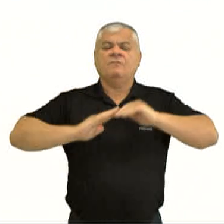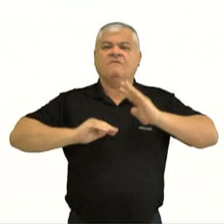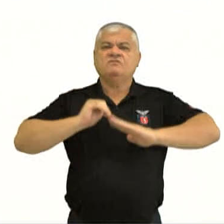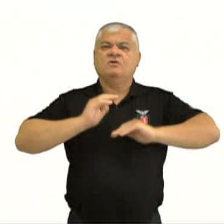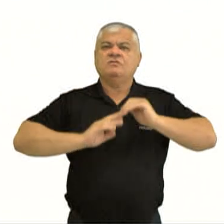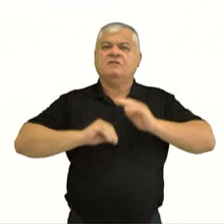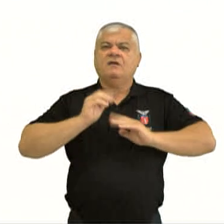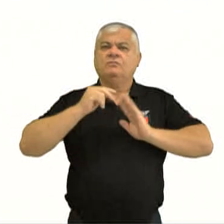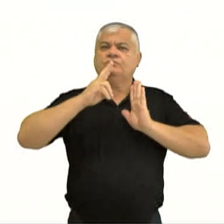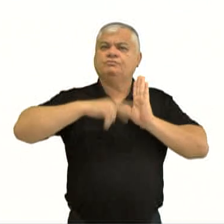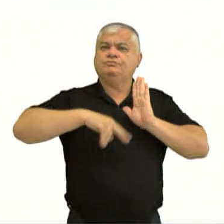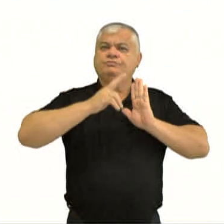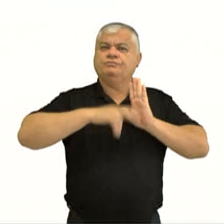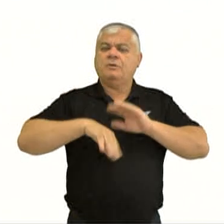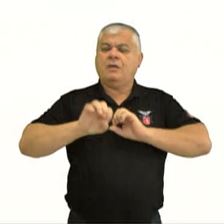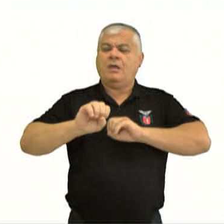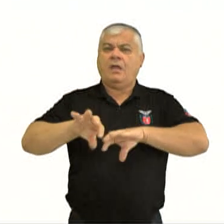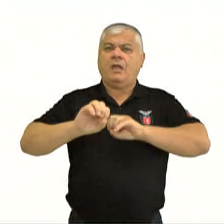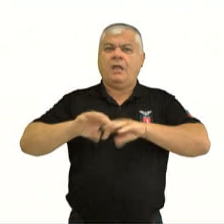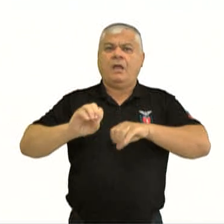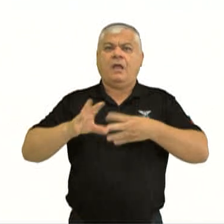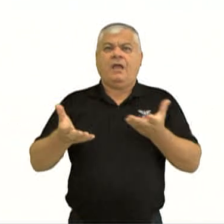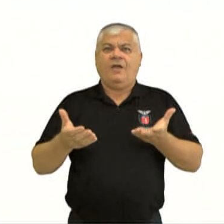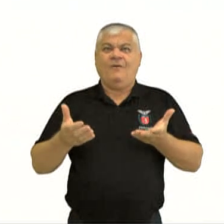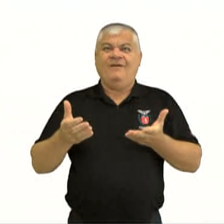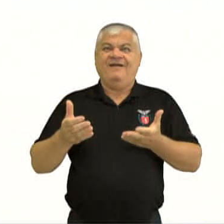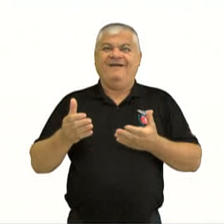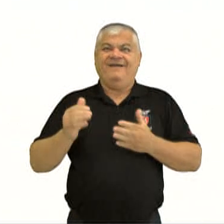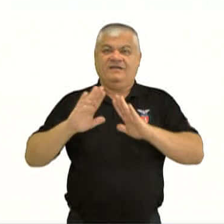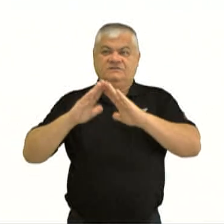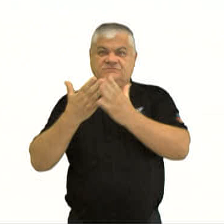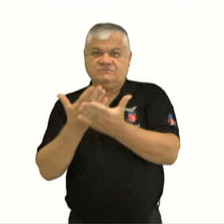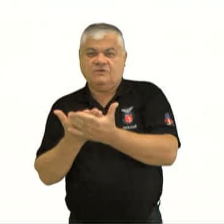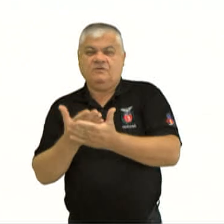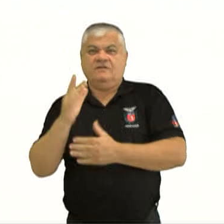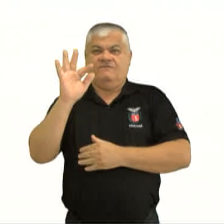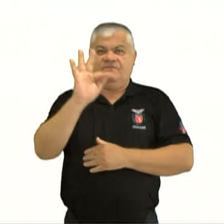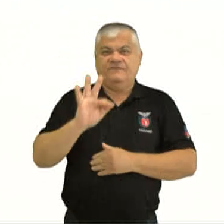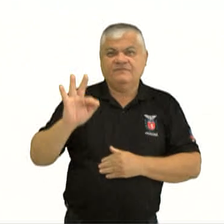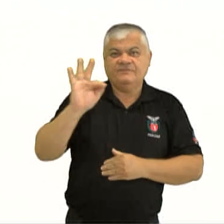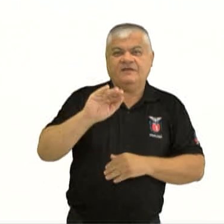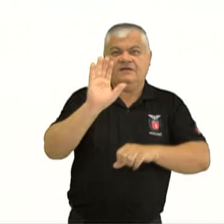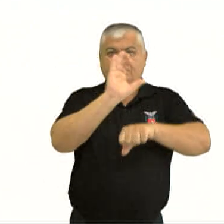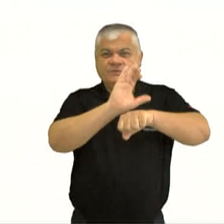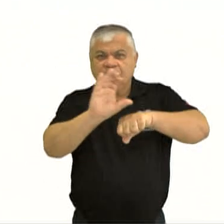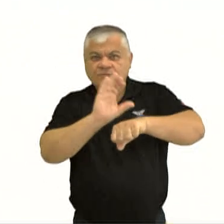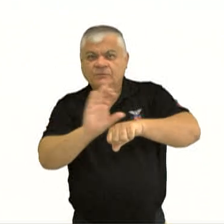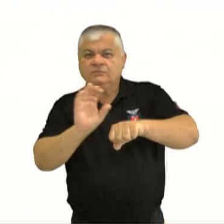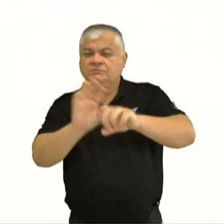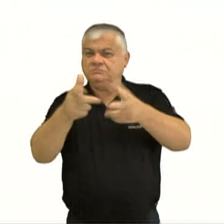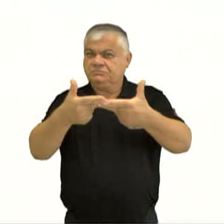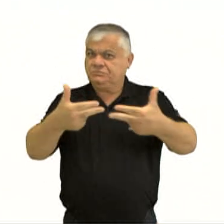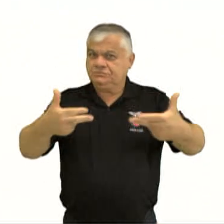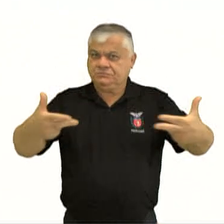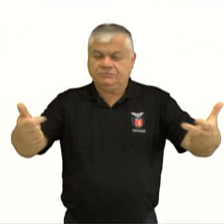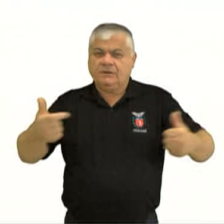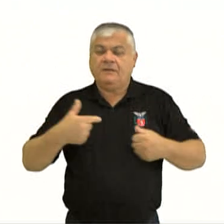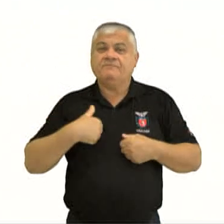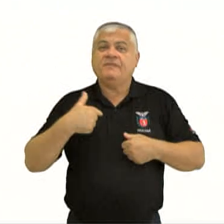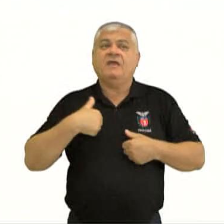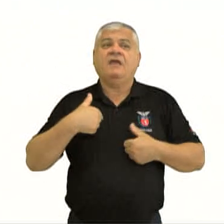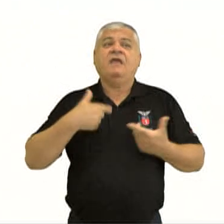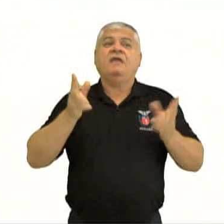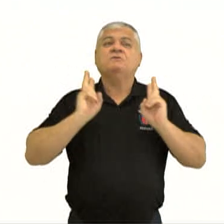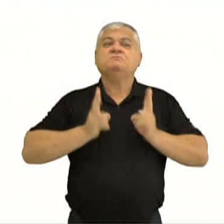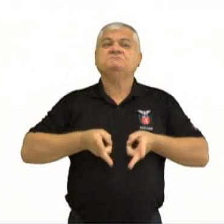em colégios, cursinhos e faculdades. Mas a leitura profissional, embora seja um outro lance, nunca